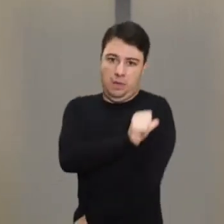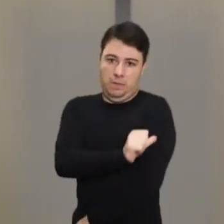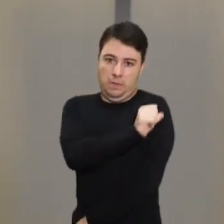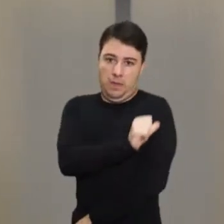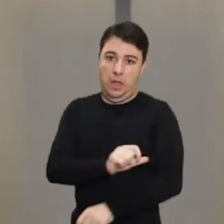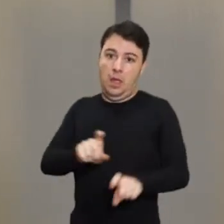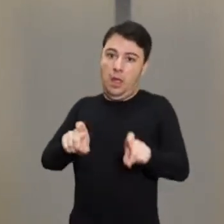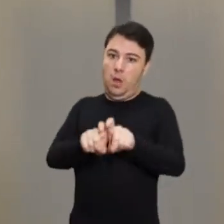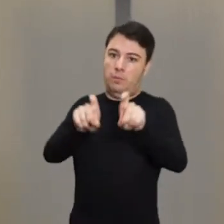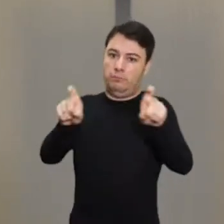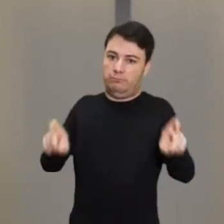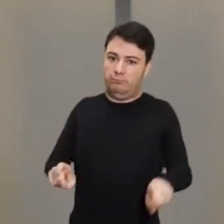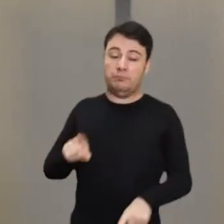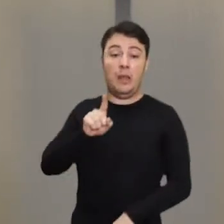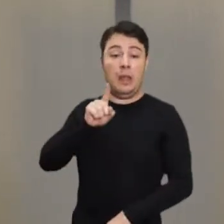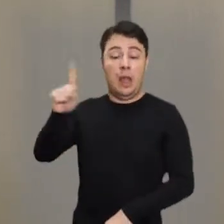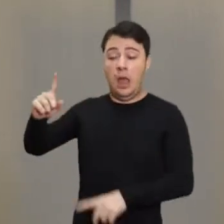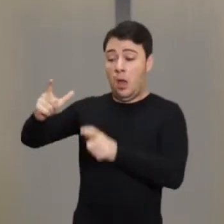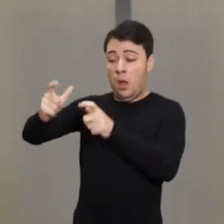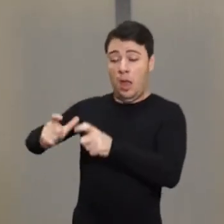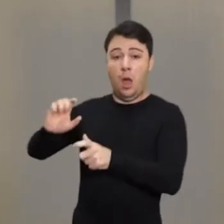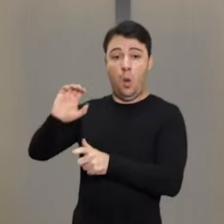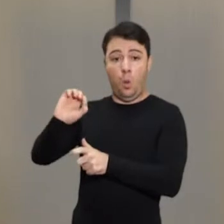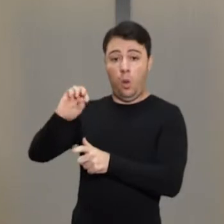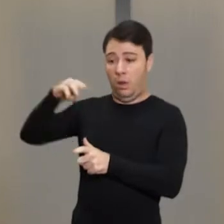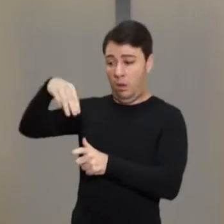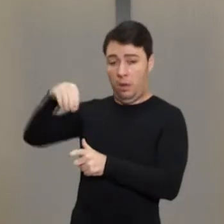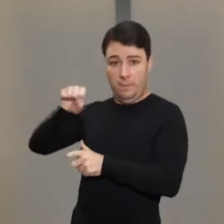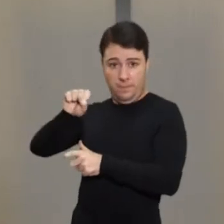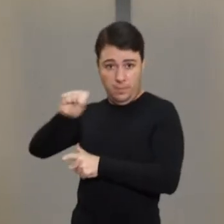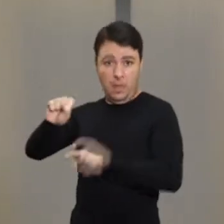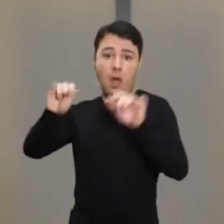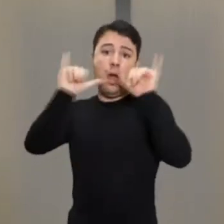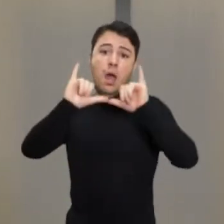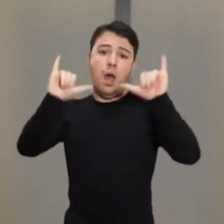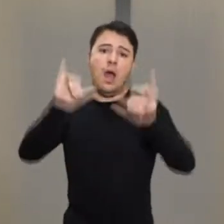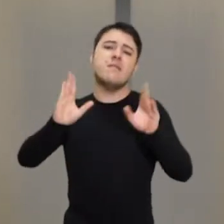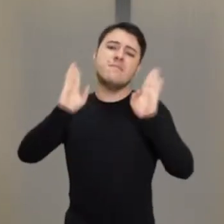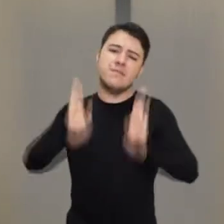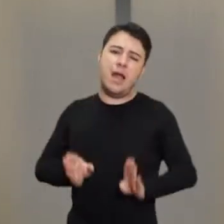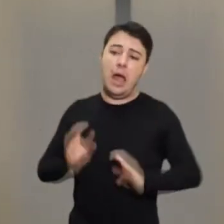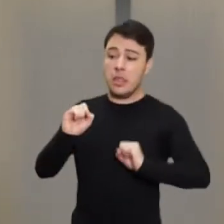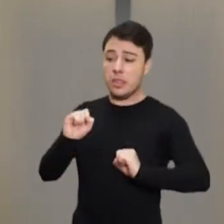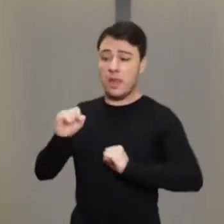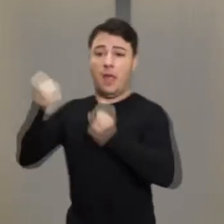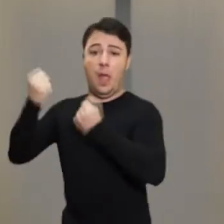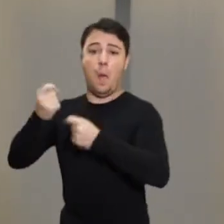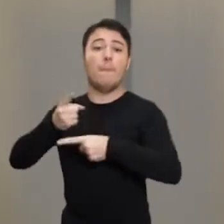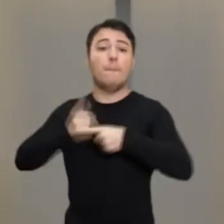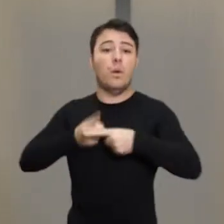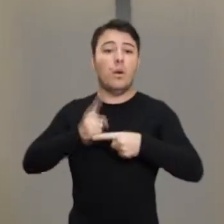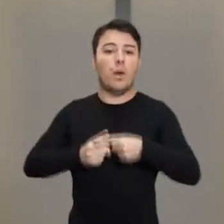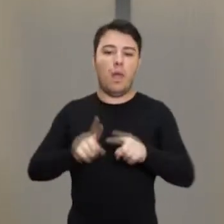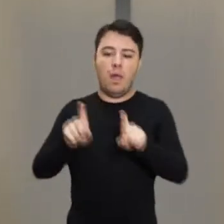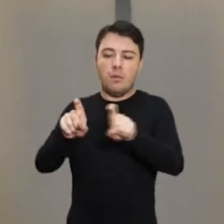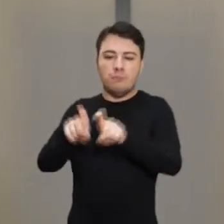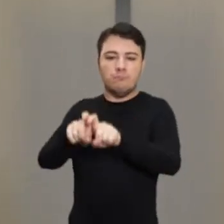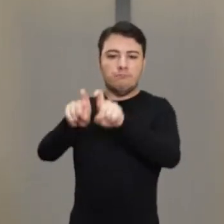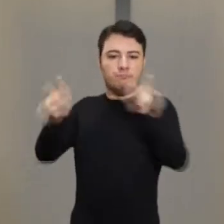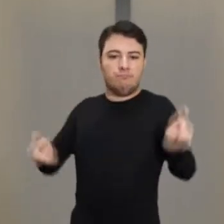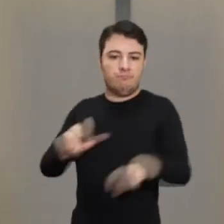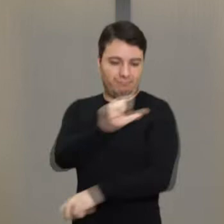ele deve ser feito por enfermeiras obstetras e a Organização Mundial de Saúde, inclusive, defende essa atuação